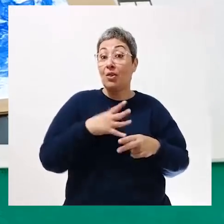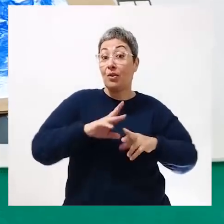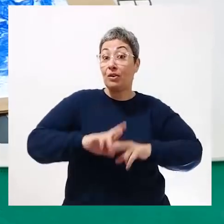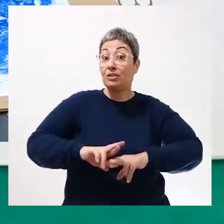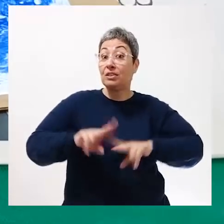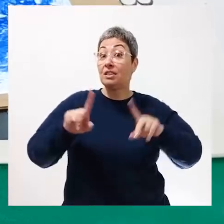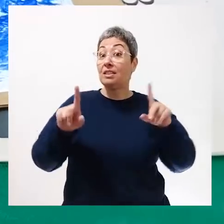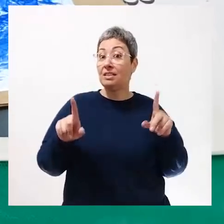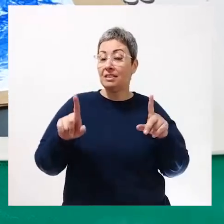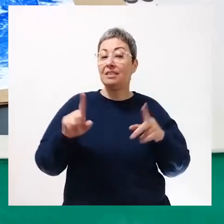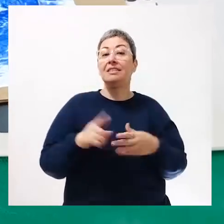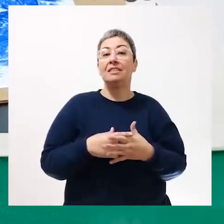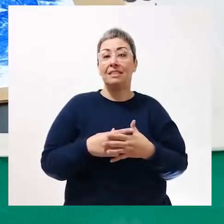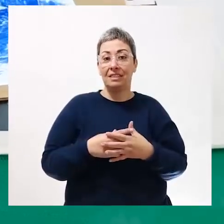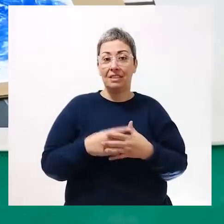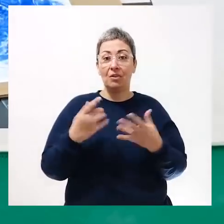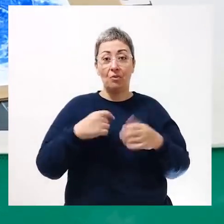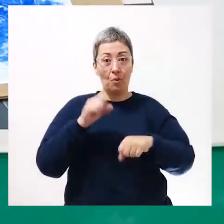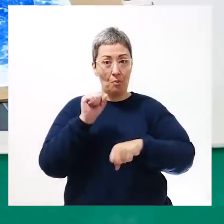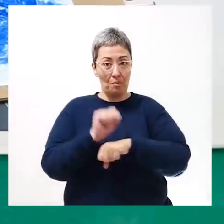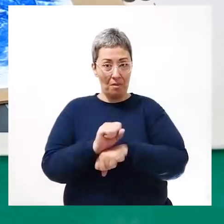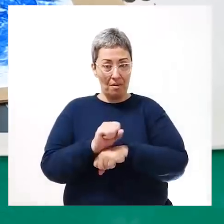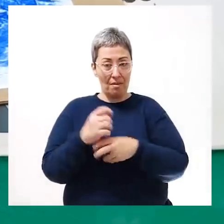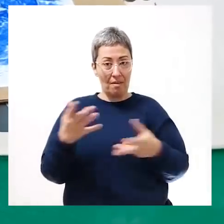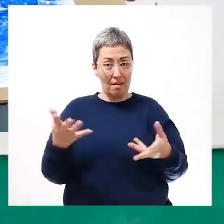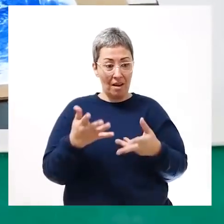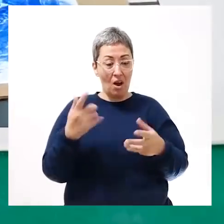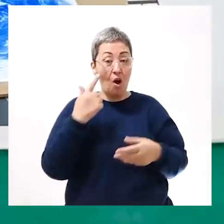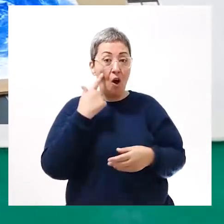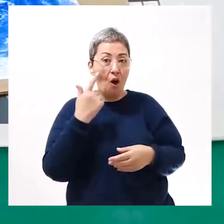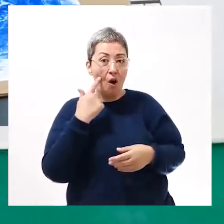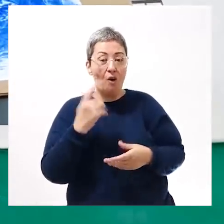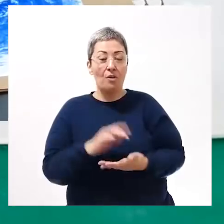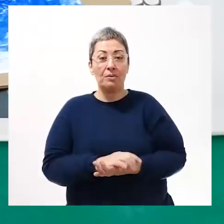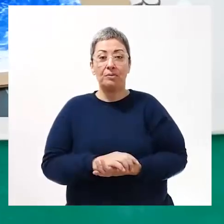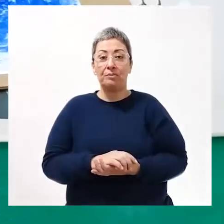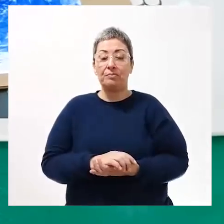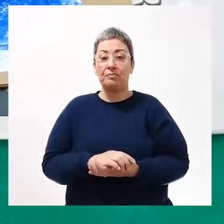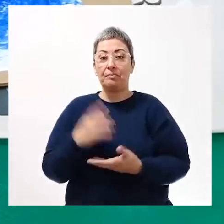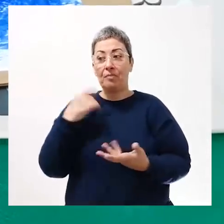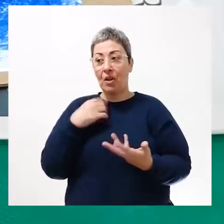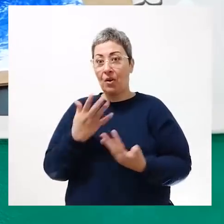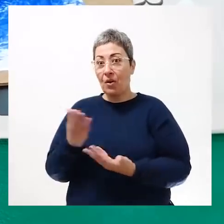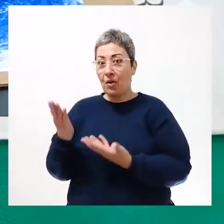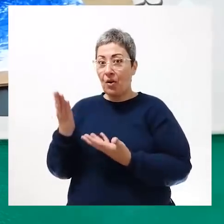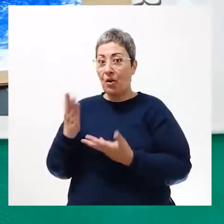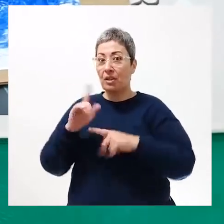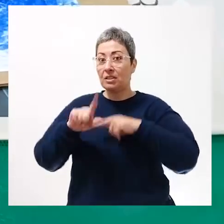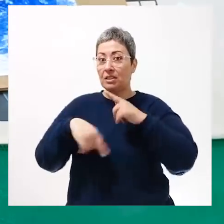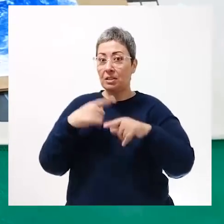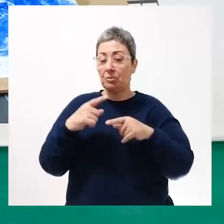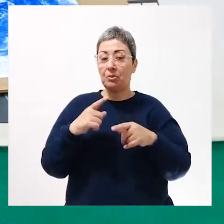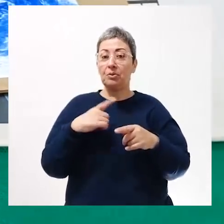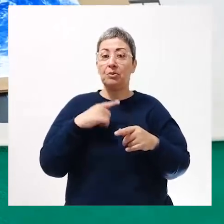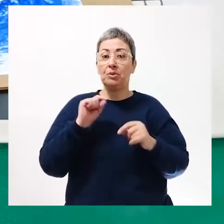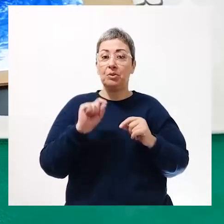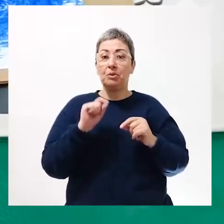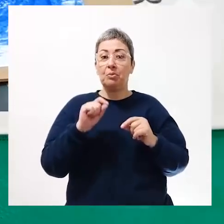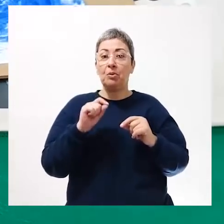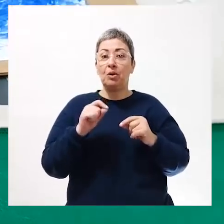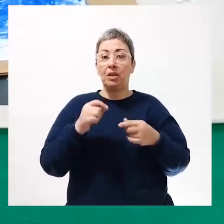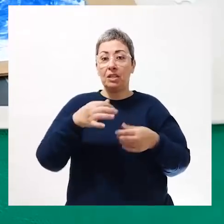uma coisa diferente. Eu vou parar por aqui, mas olha. Depois é só pegar